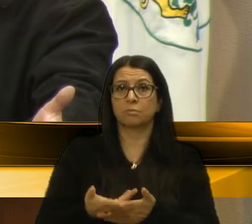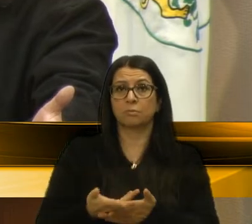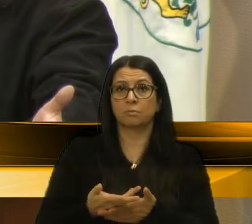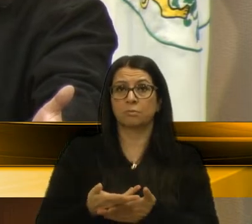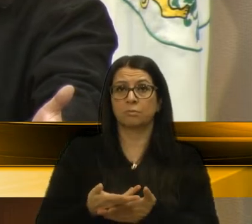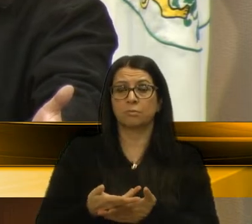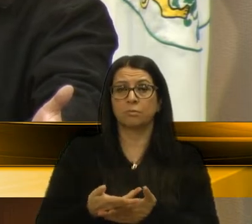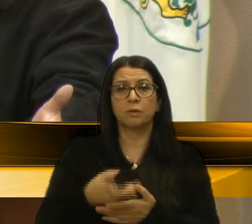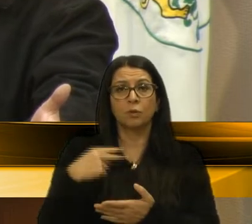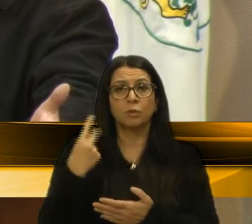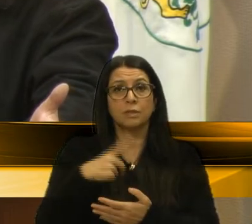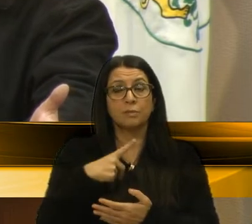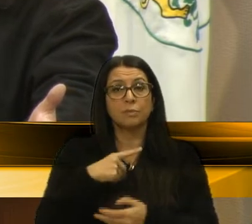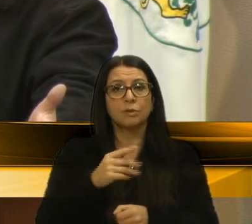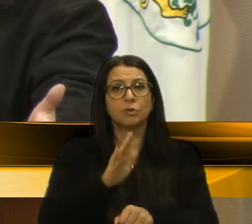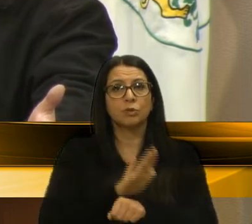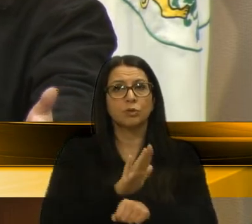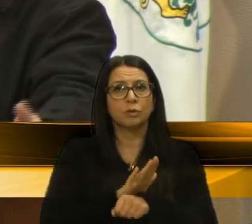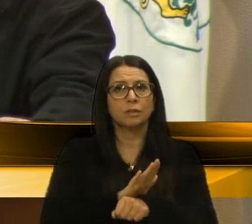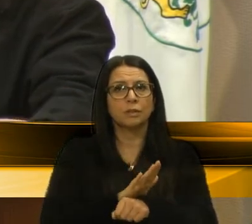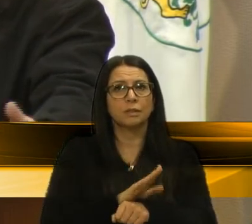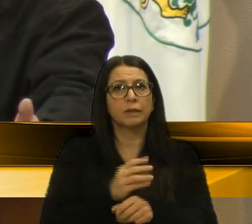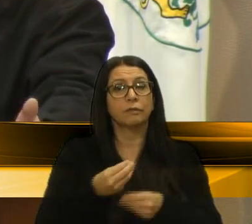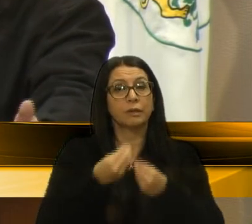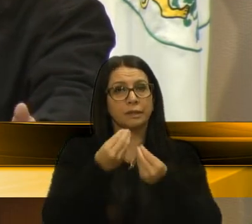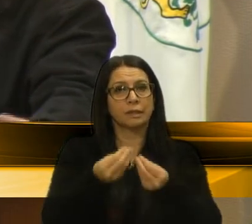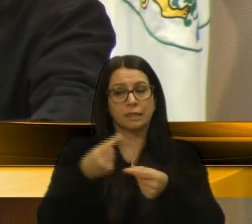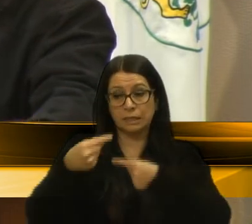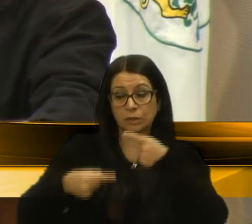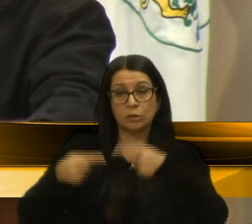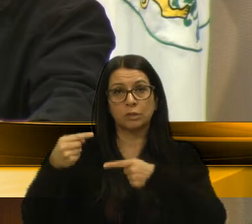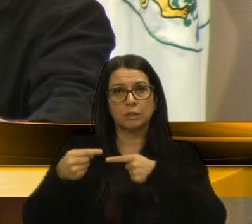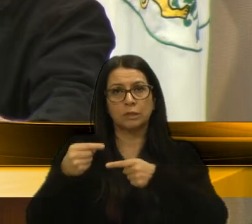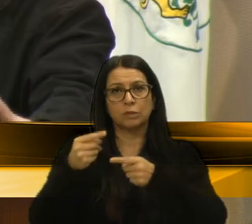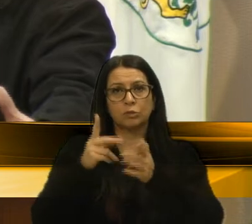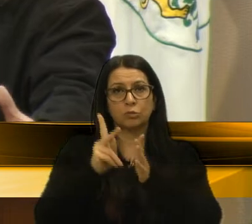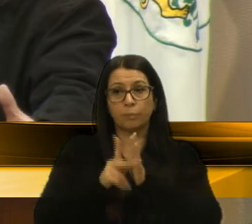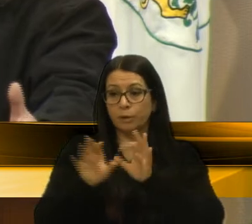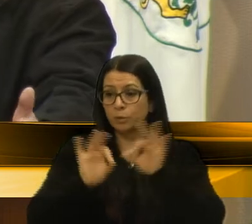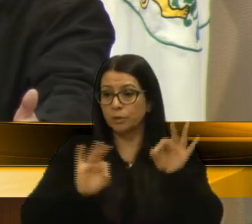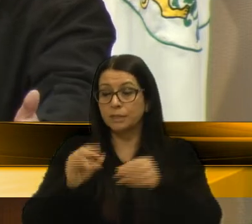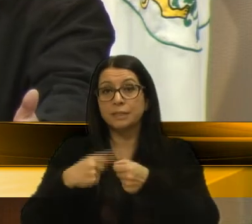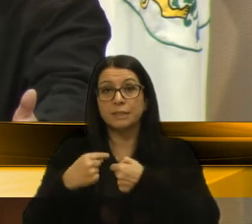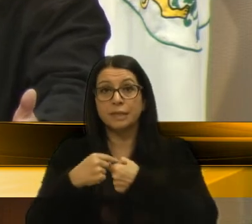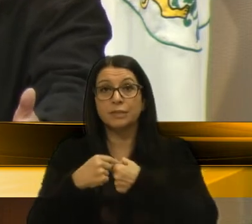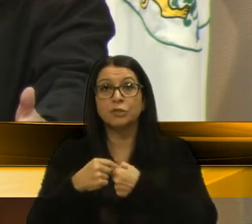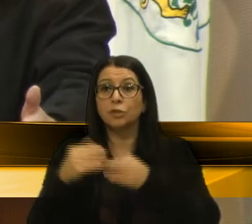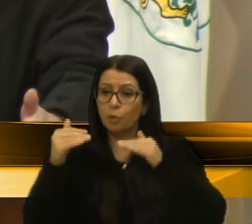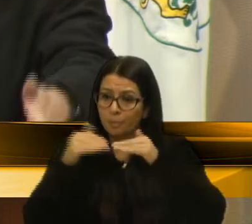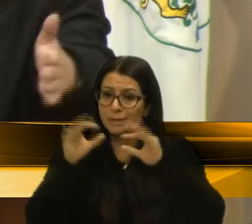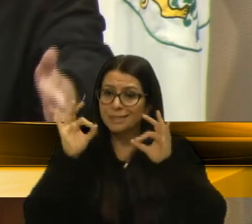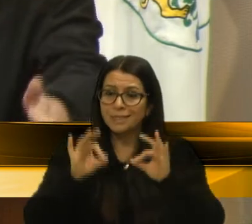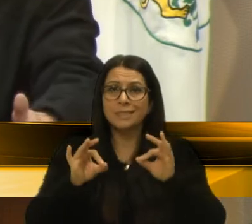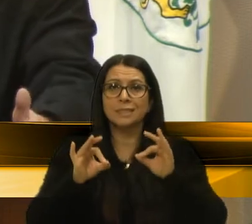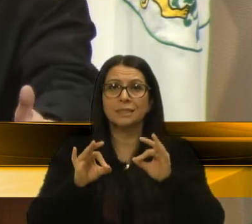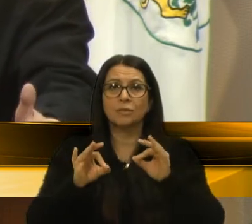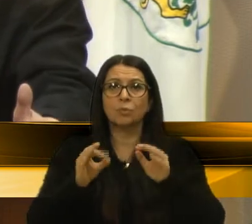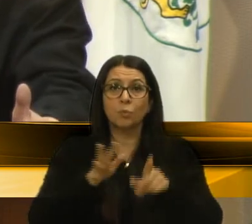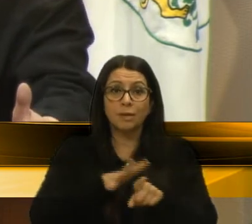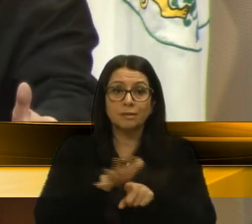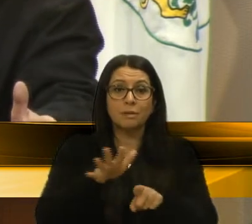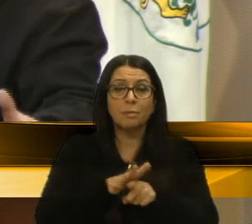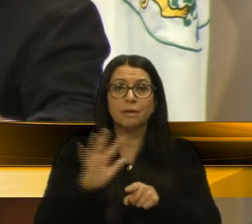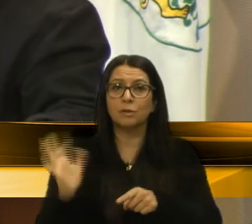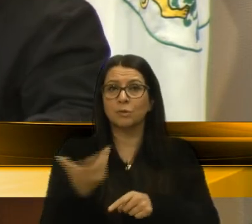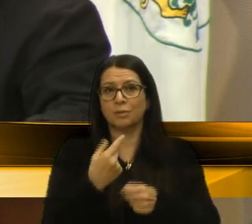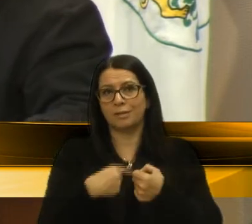Então, nós temos contribuições ali que foram dadas nas discussões do plano diretor que dialogam diretamente com as demandas da